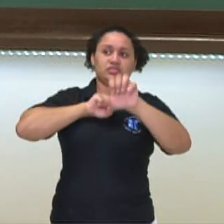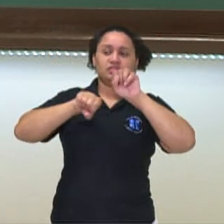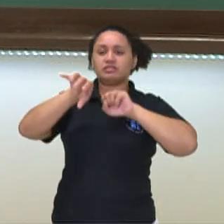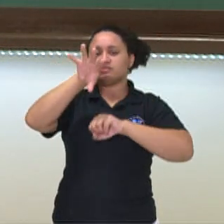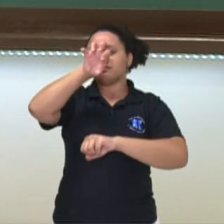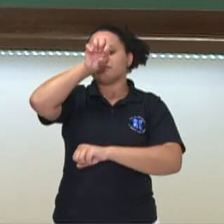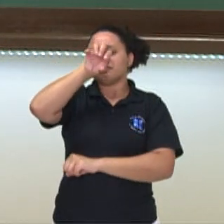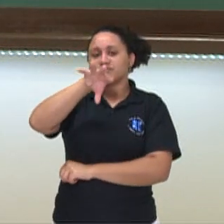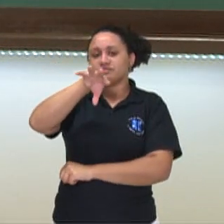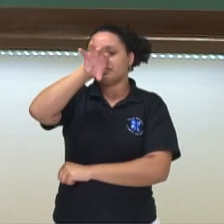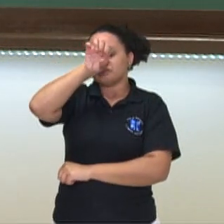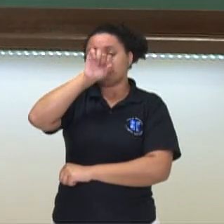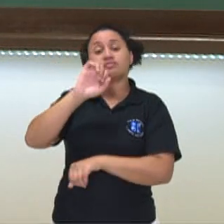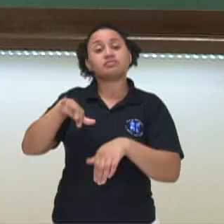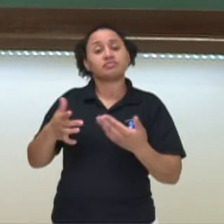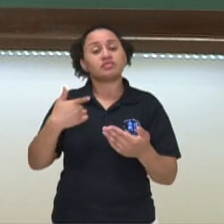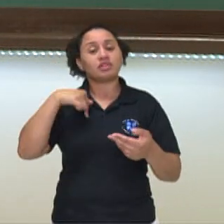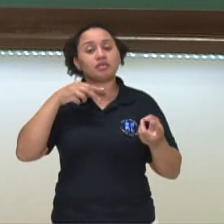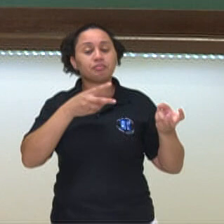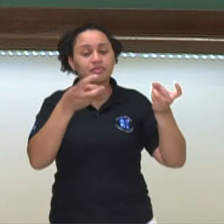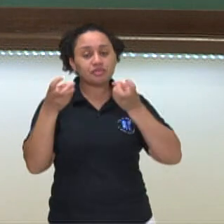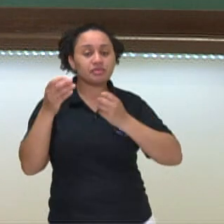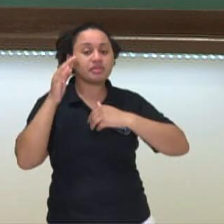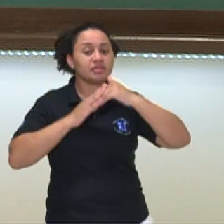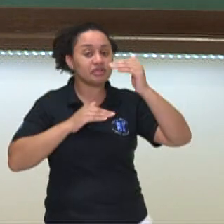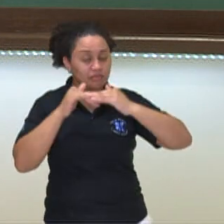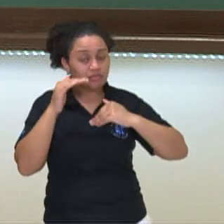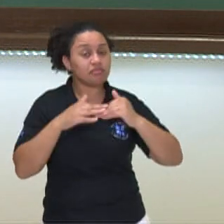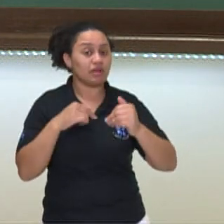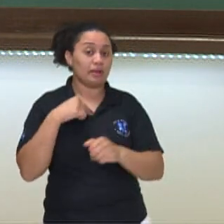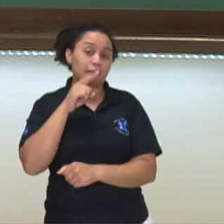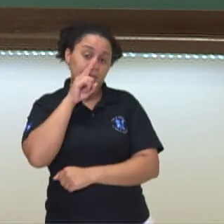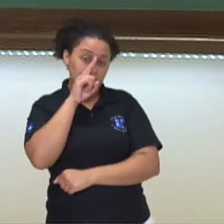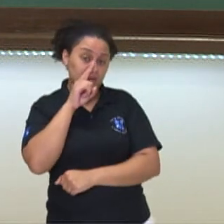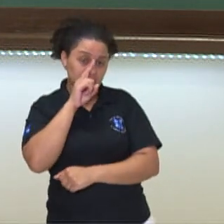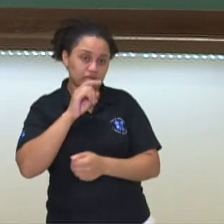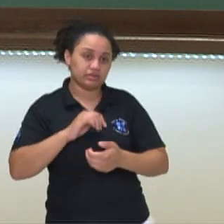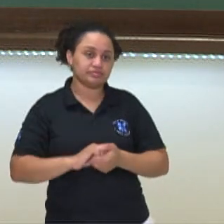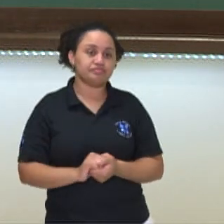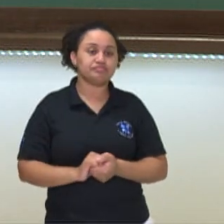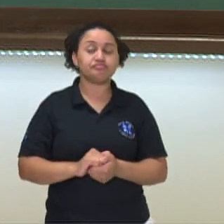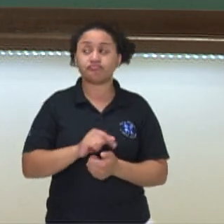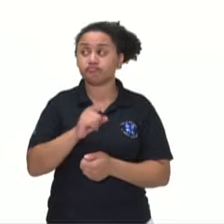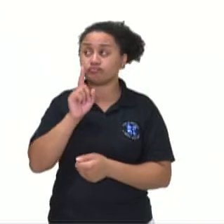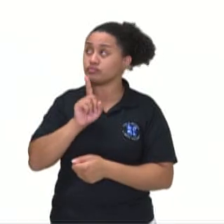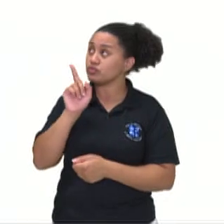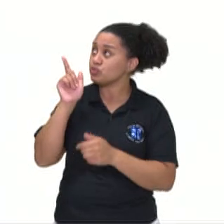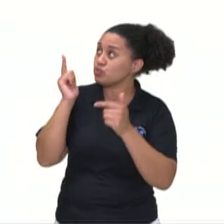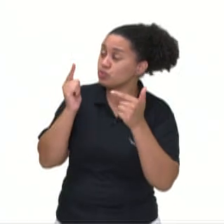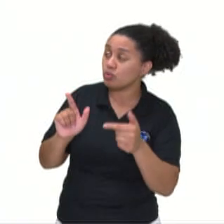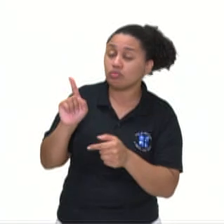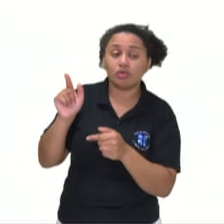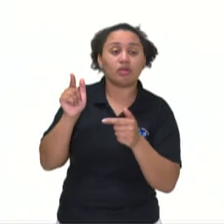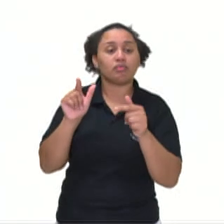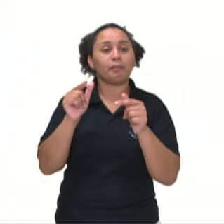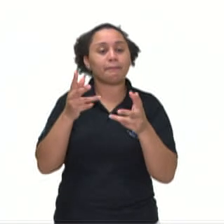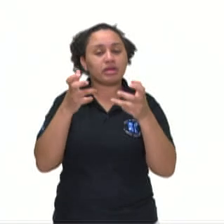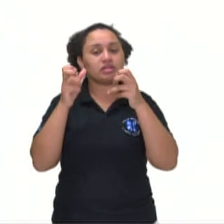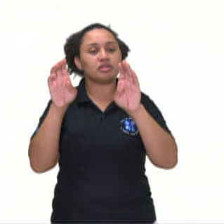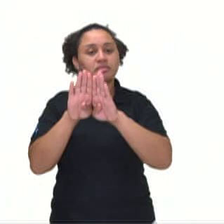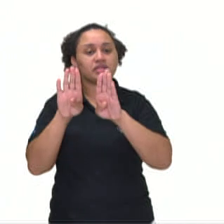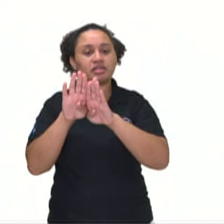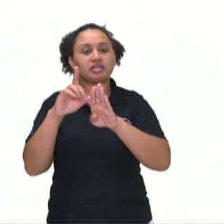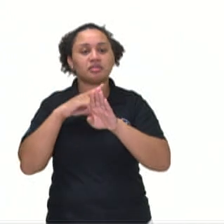atmosfera, nós vamos perceber essa prática como sendo bastante nociva. Voltando aqui na tela, ó, a gente vai perceber que temos